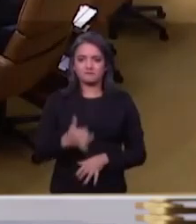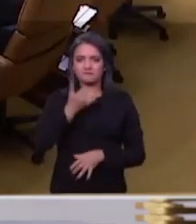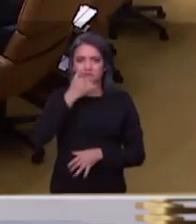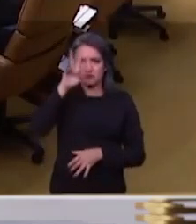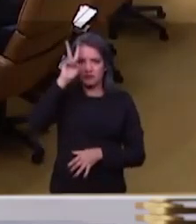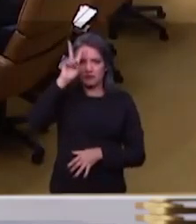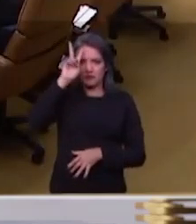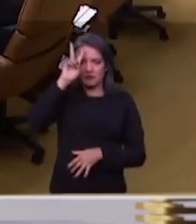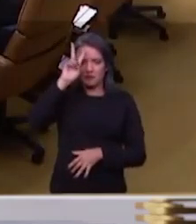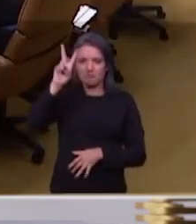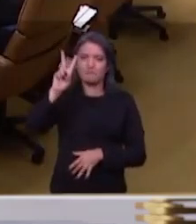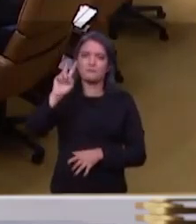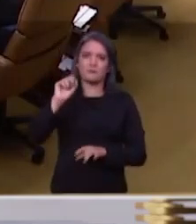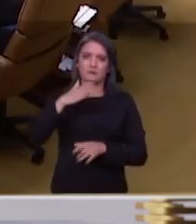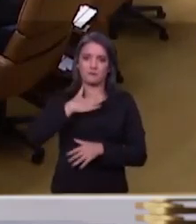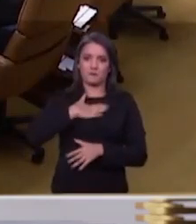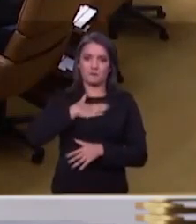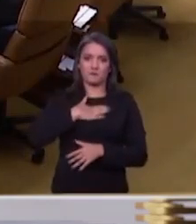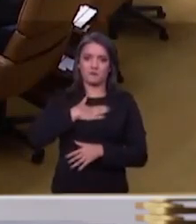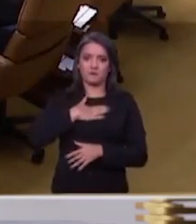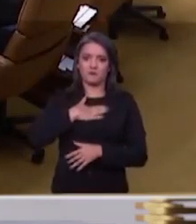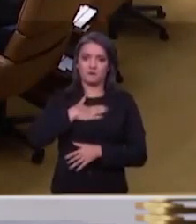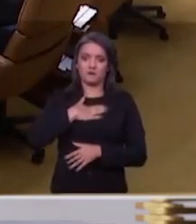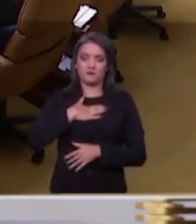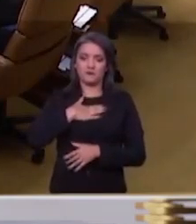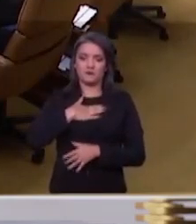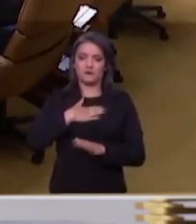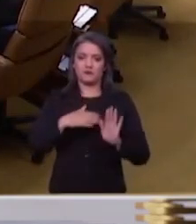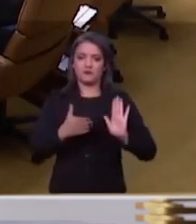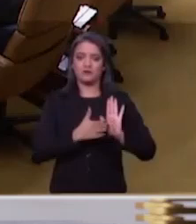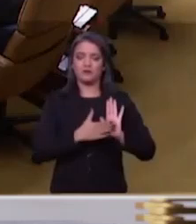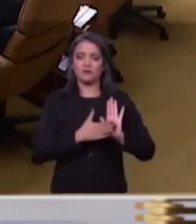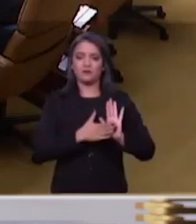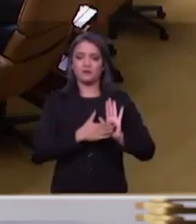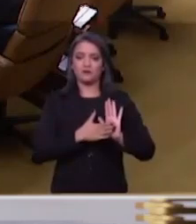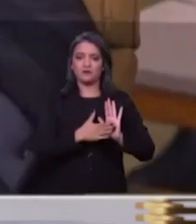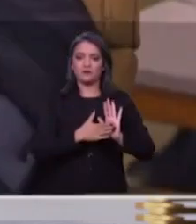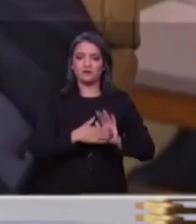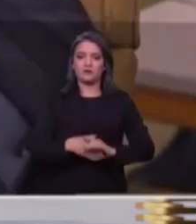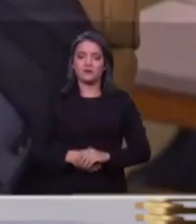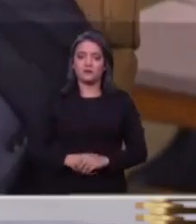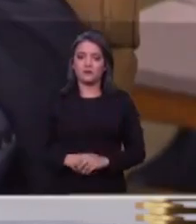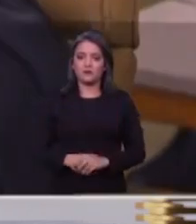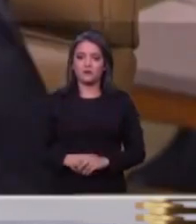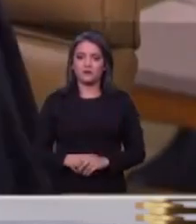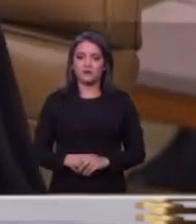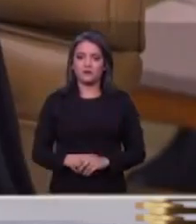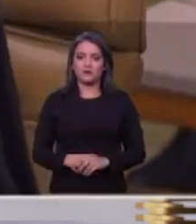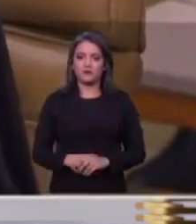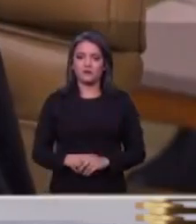judicial impõe ao Poder Judiciário, sobretudo ao Supremo Tribunal Federal, a análise dessas matérias, não é?